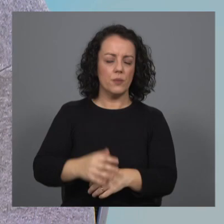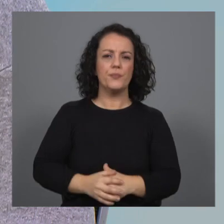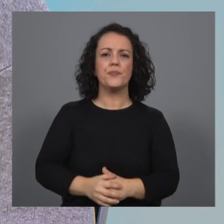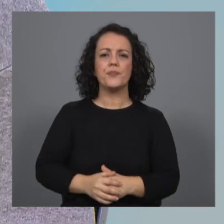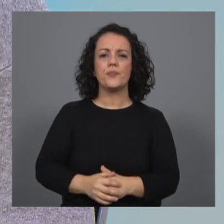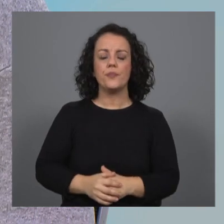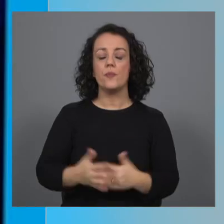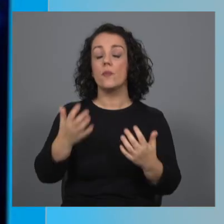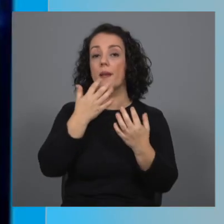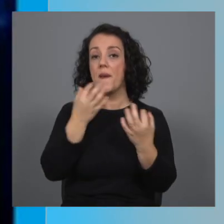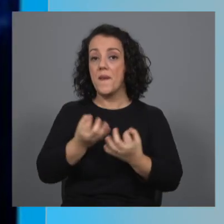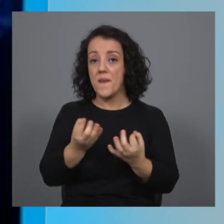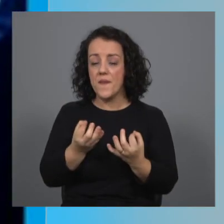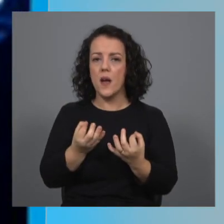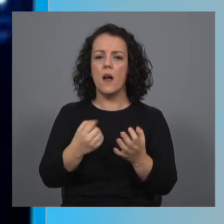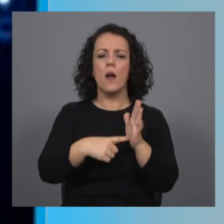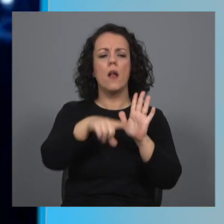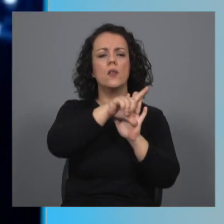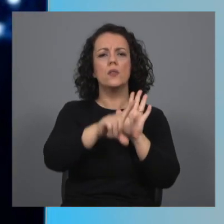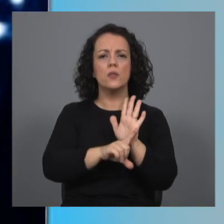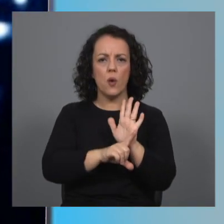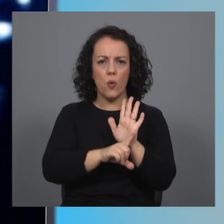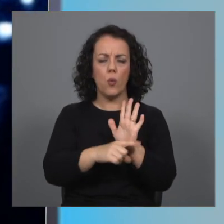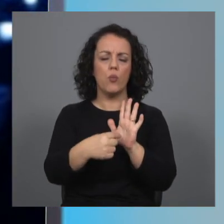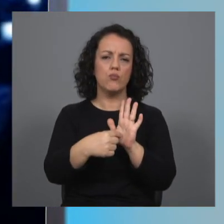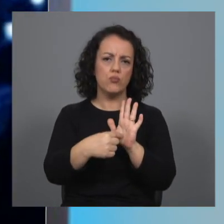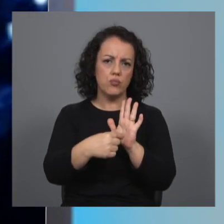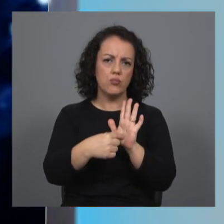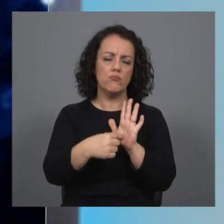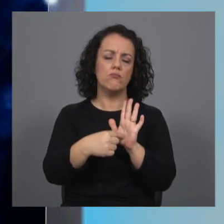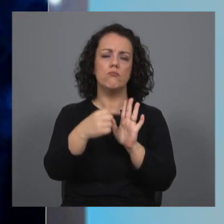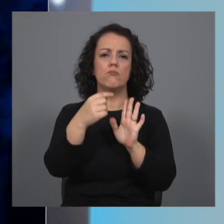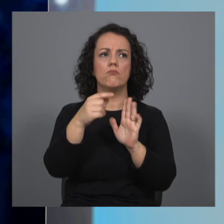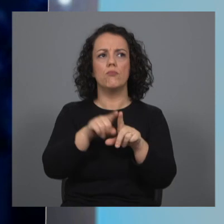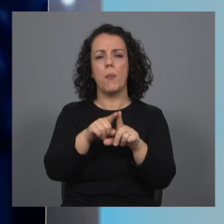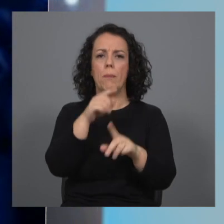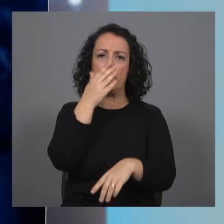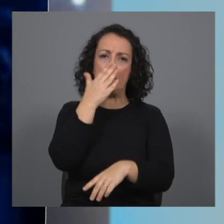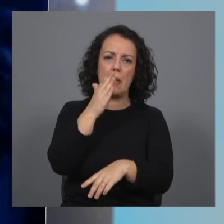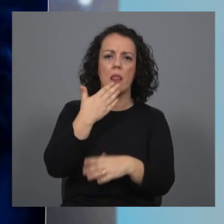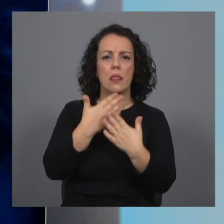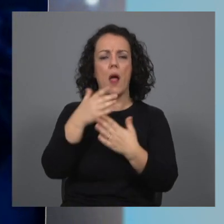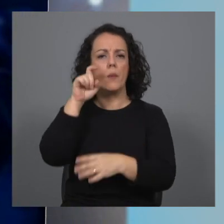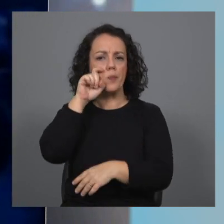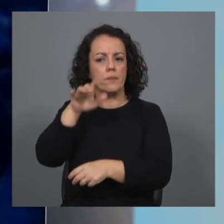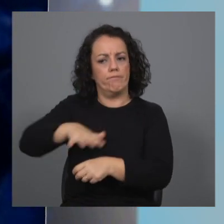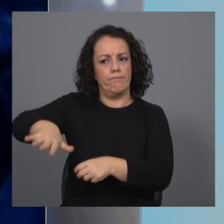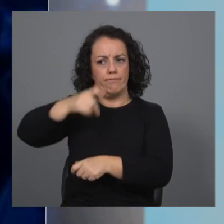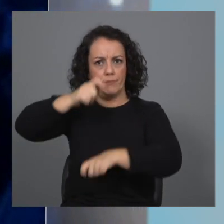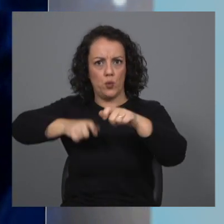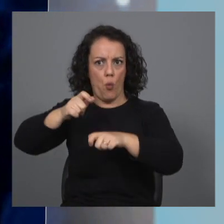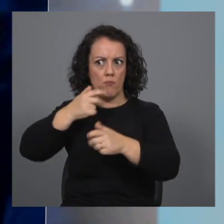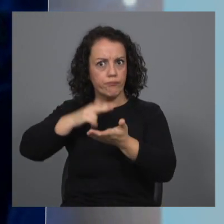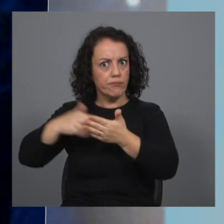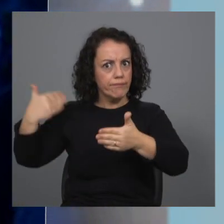Apesar da legislação que pode parecer proteger também essa população, isso está a acontecer de facto,